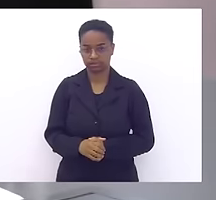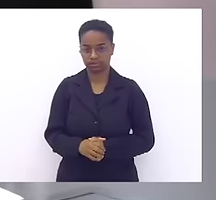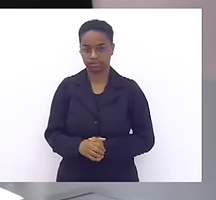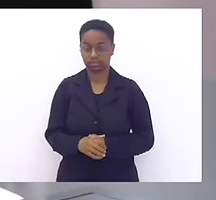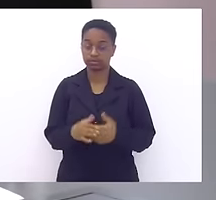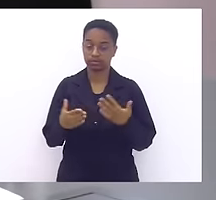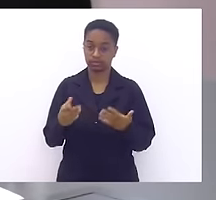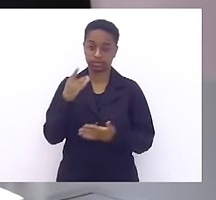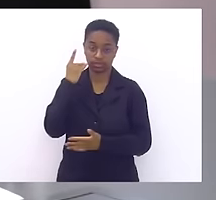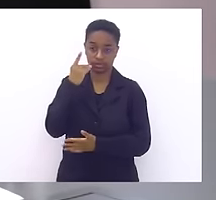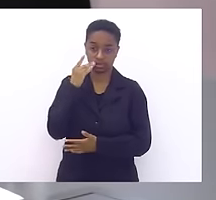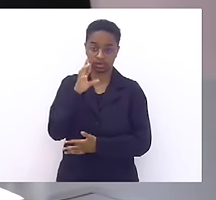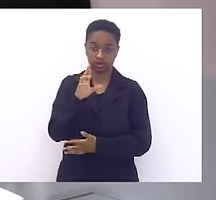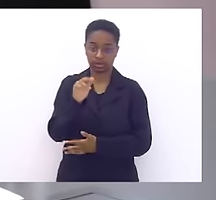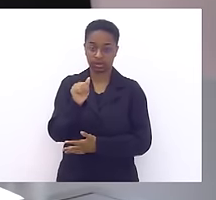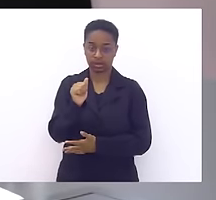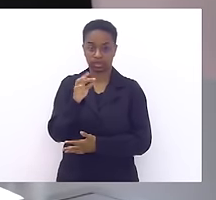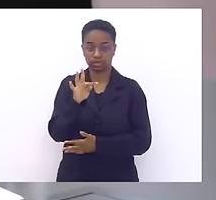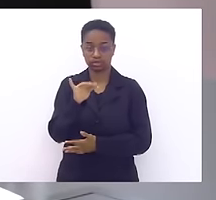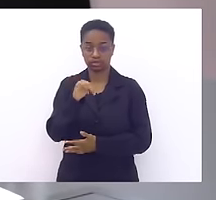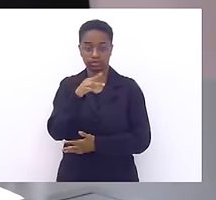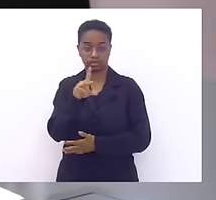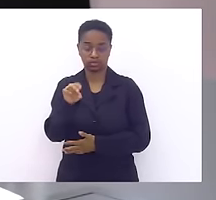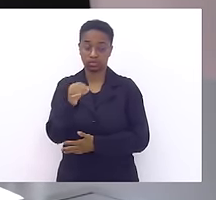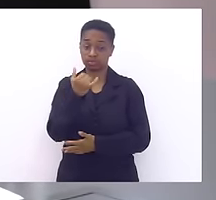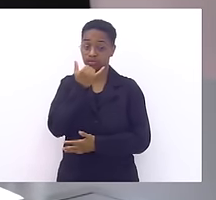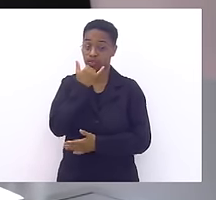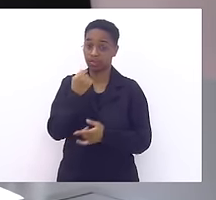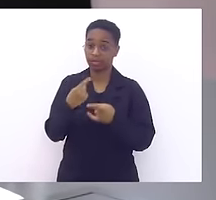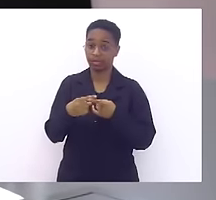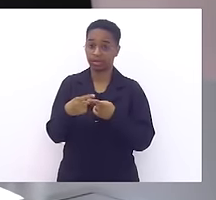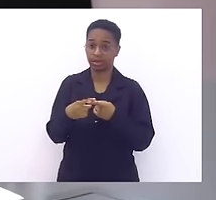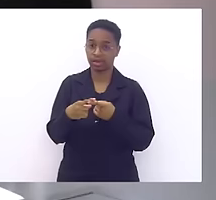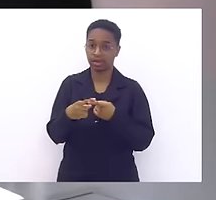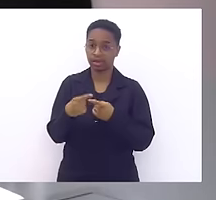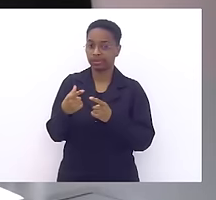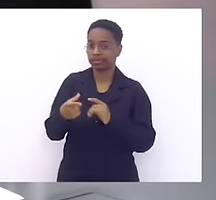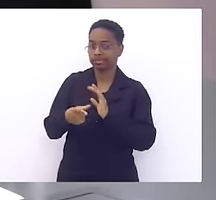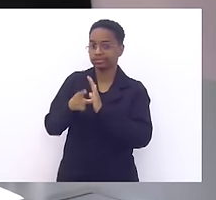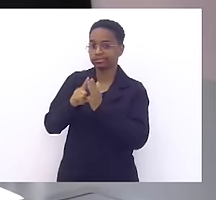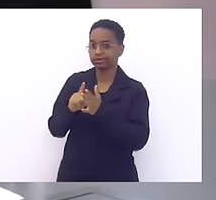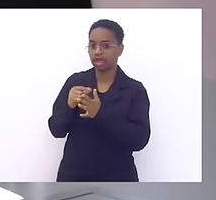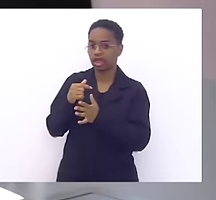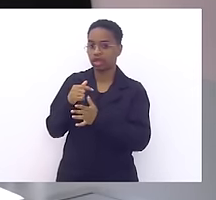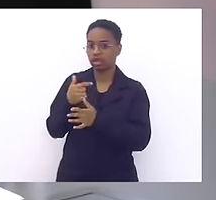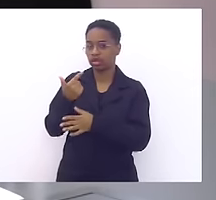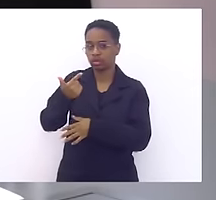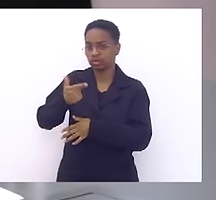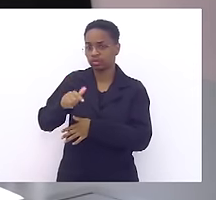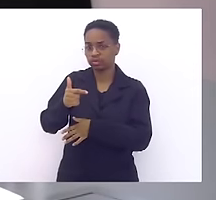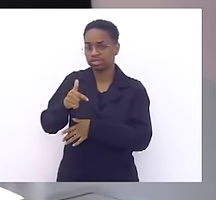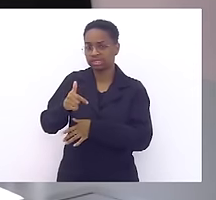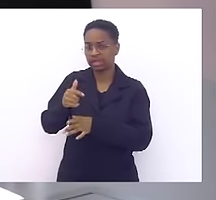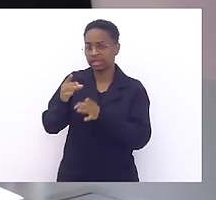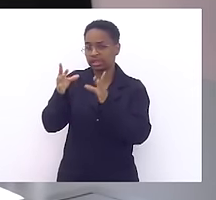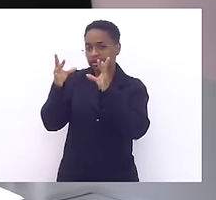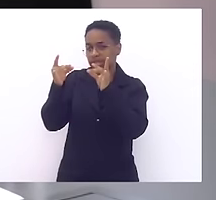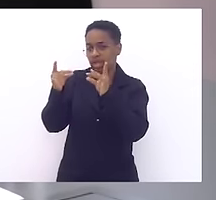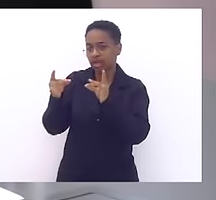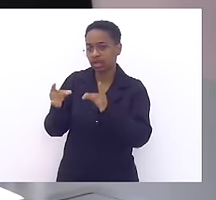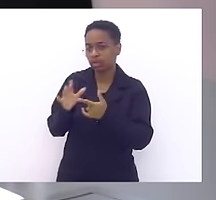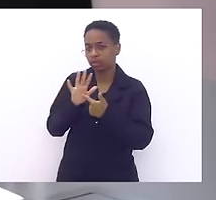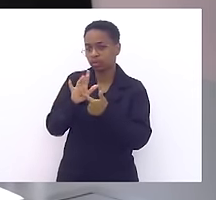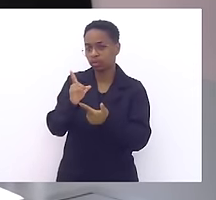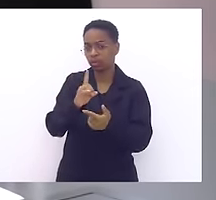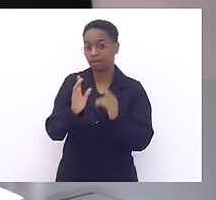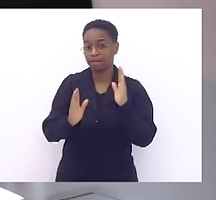tinha me perdoa Na última fala não tinha explicitamente que o senhor fez na comissão não tinha explicitamente o